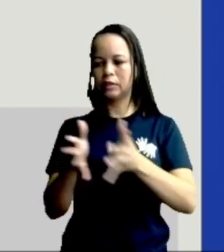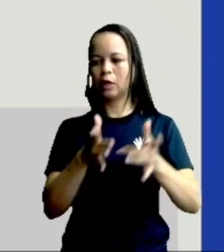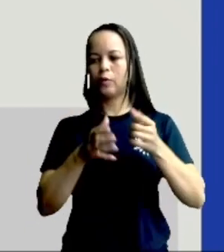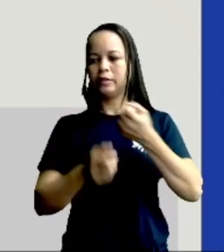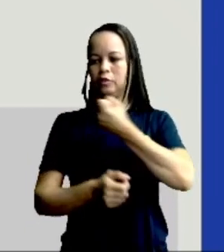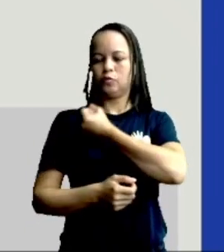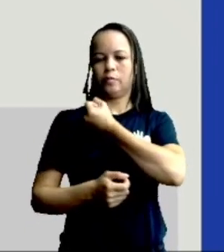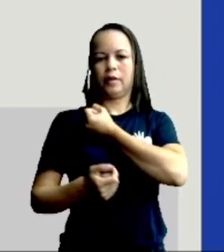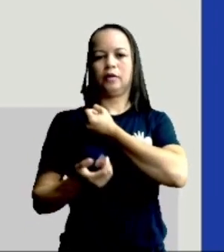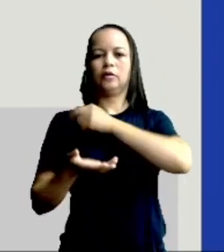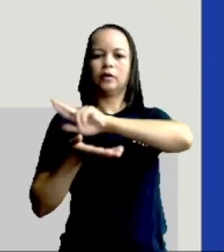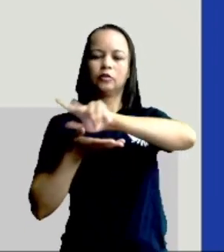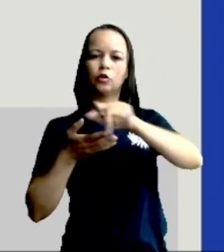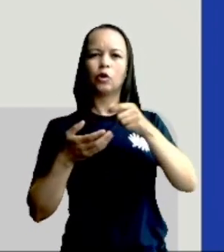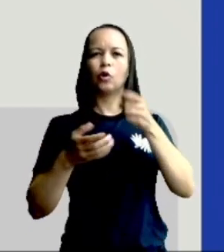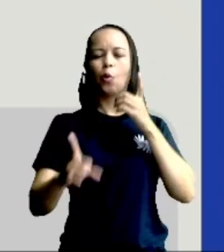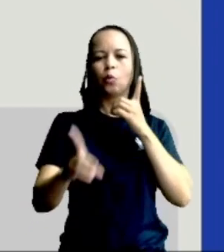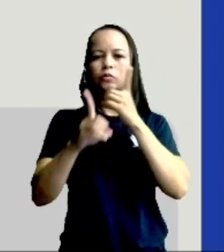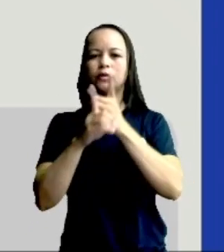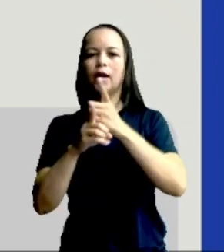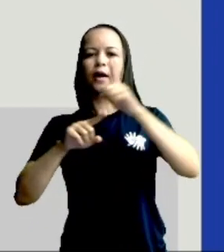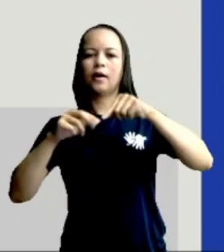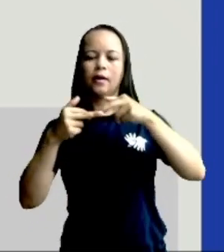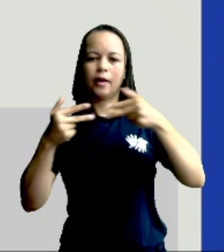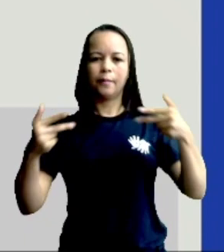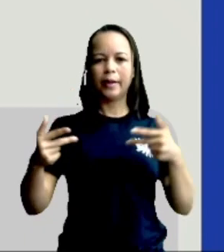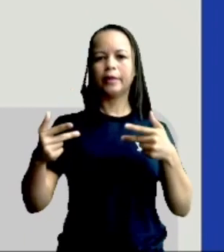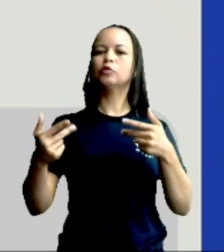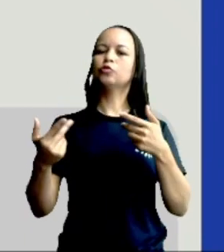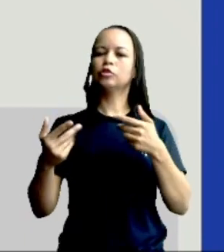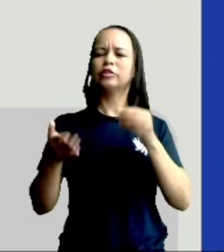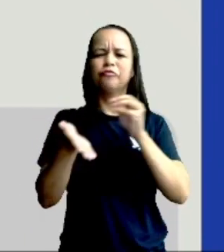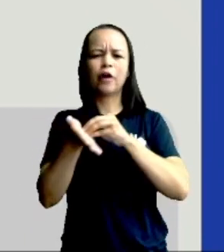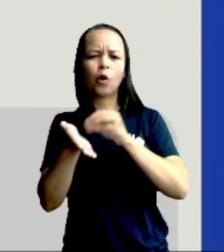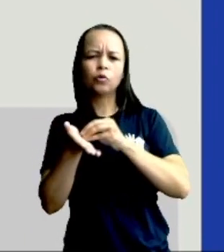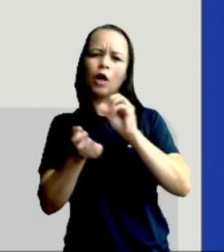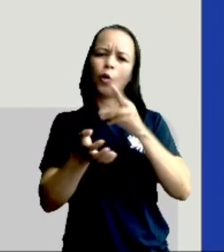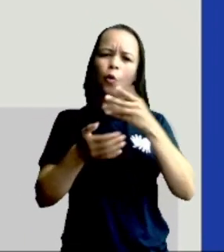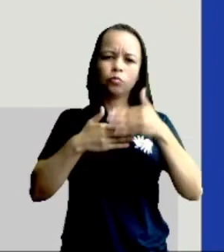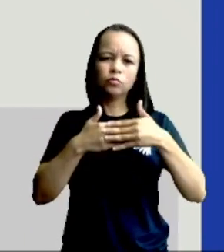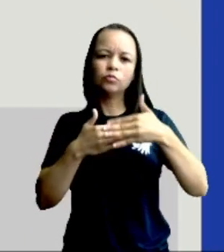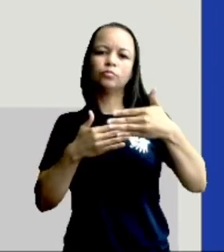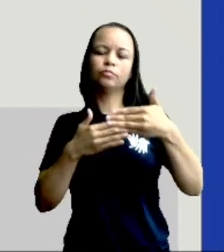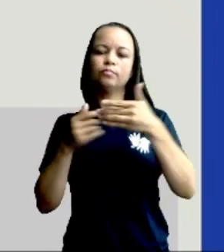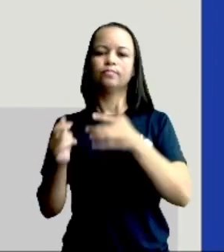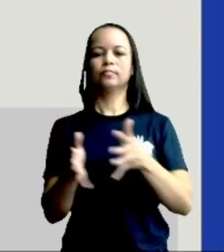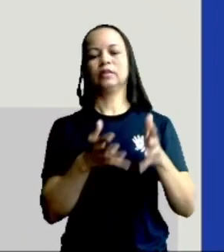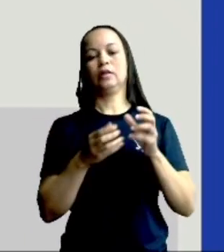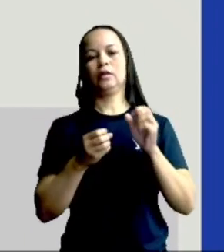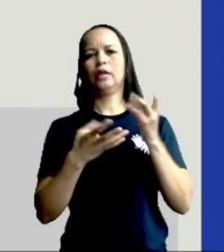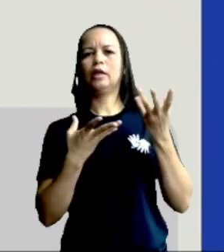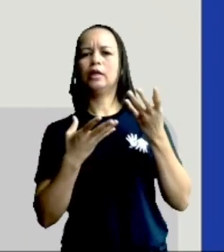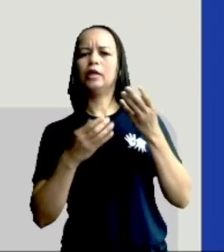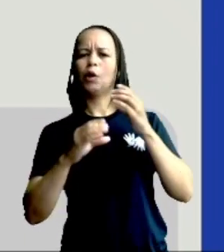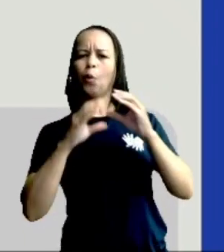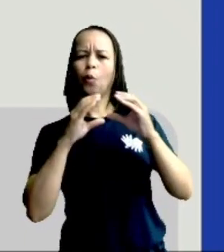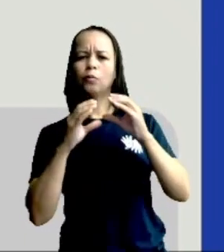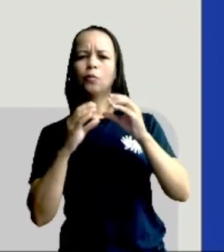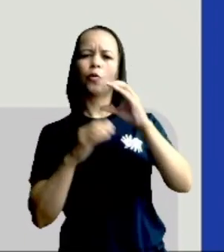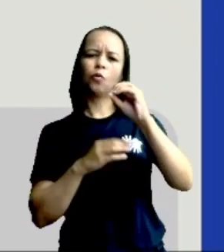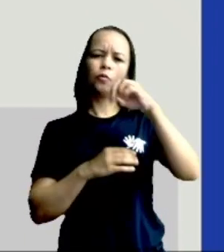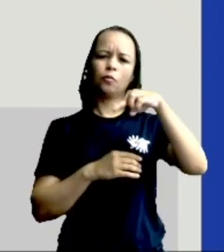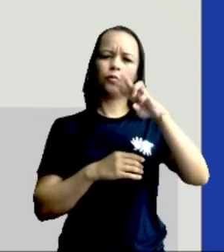encontrar elementos faltantes ou seguintes ou sucessivos, e a utilização das propriedades comutativa